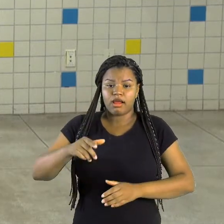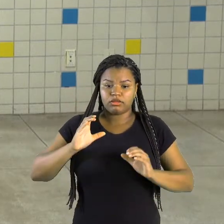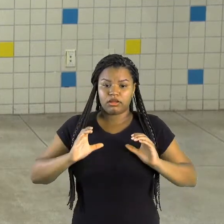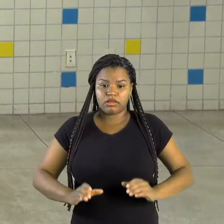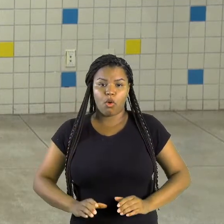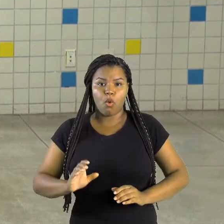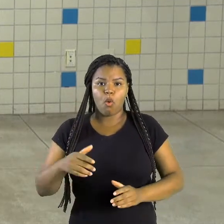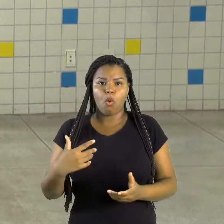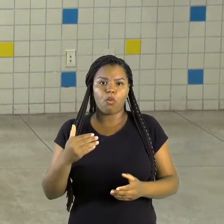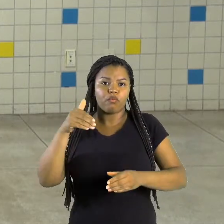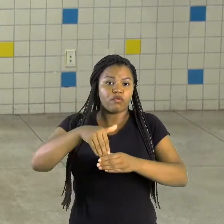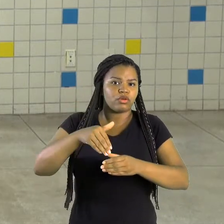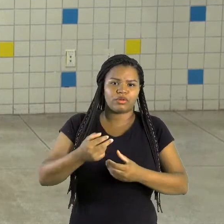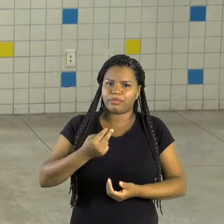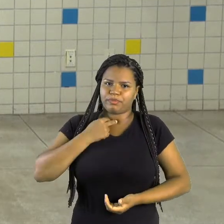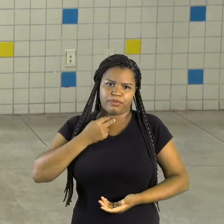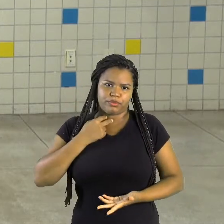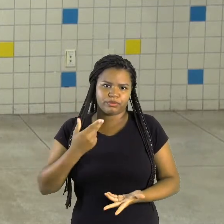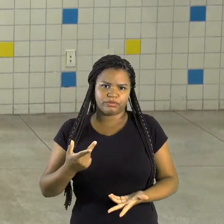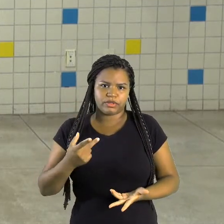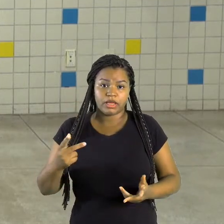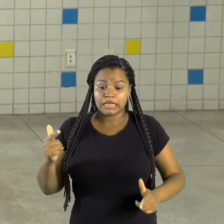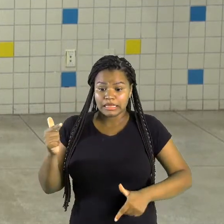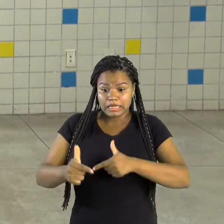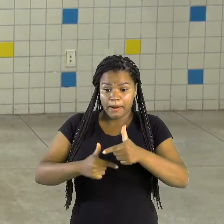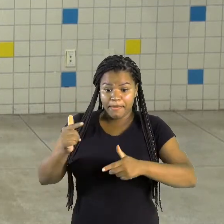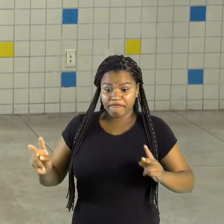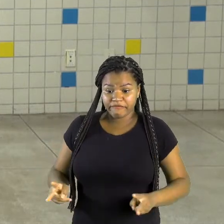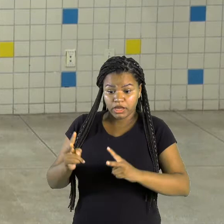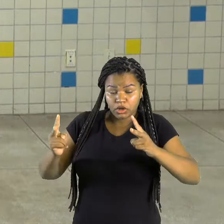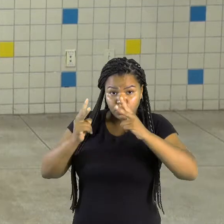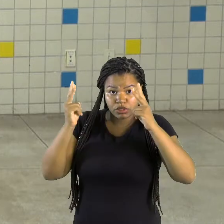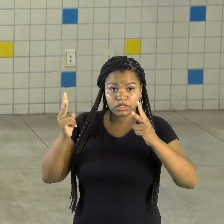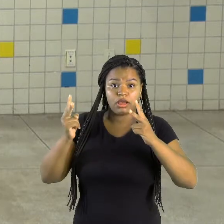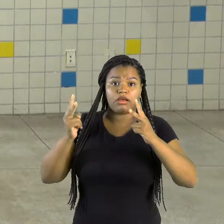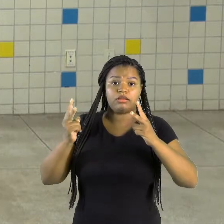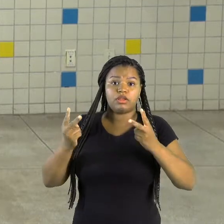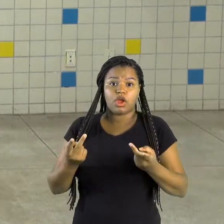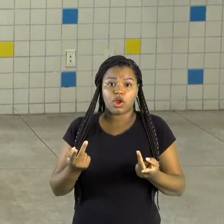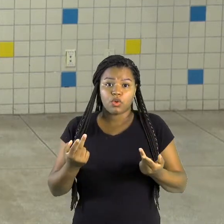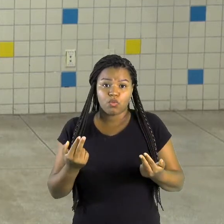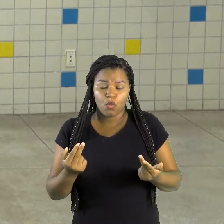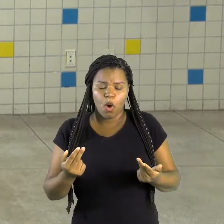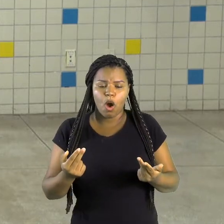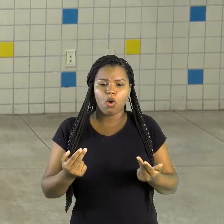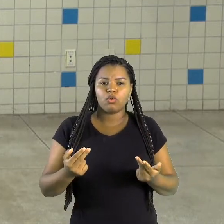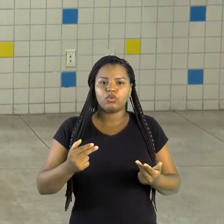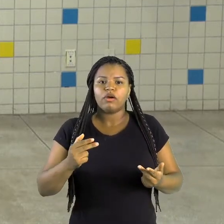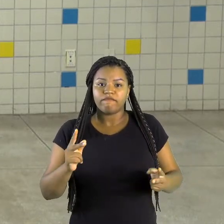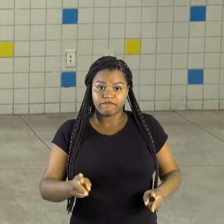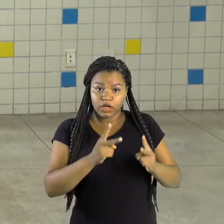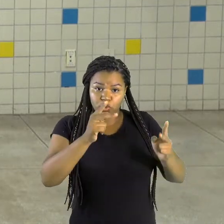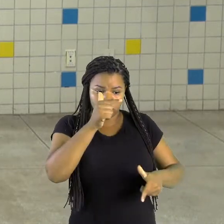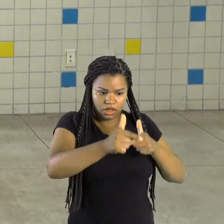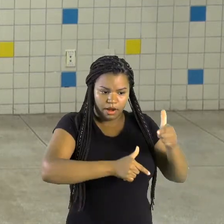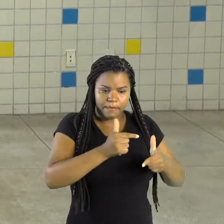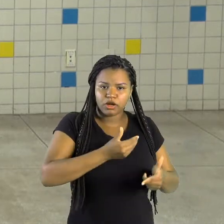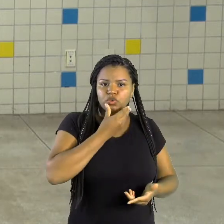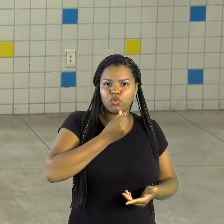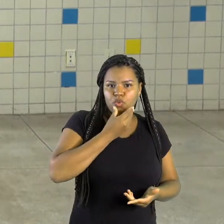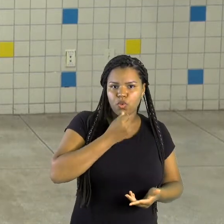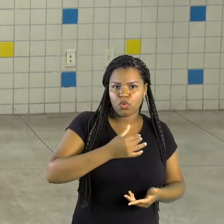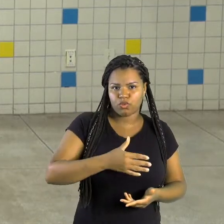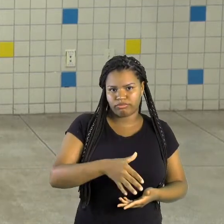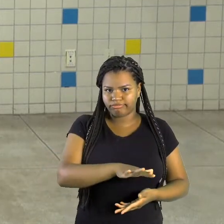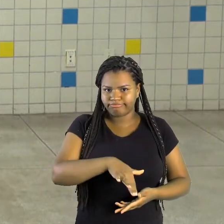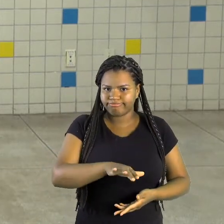eram valorizados como eram valorizados o trabalho das pessoas do sexo masculino. Vamos dar um